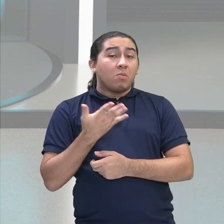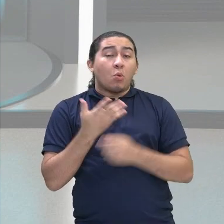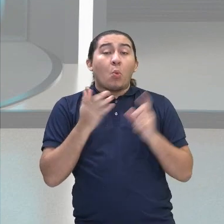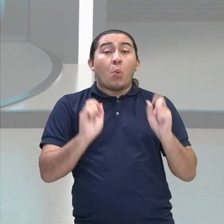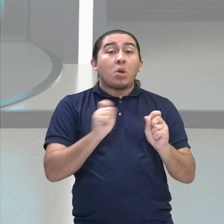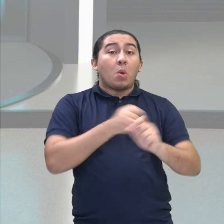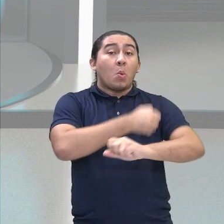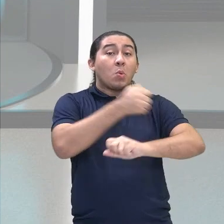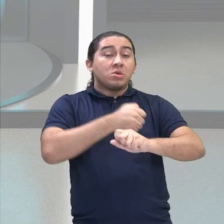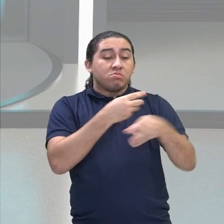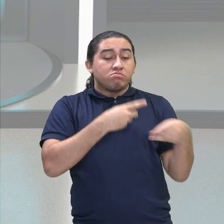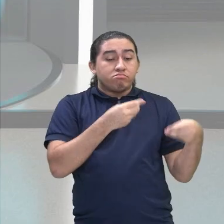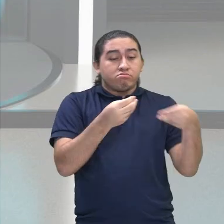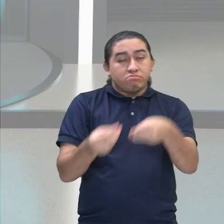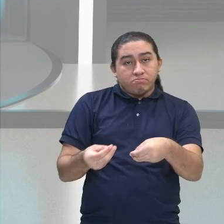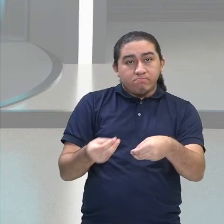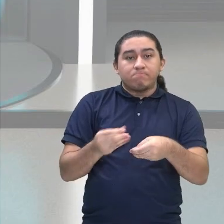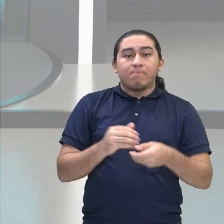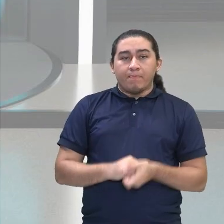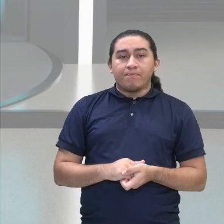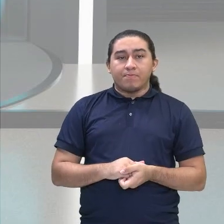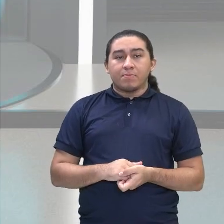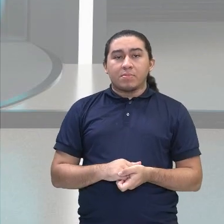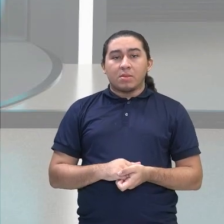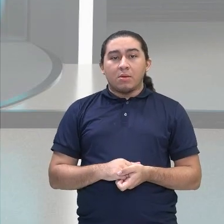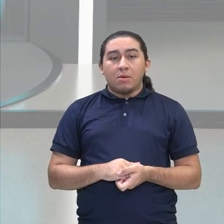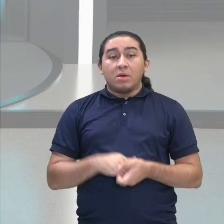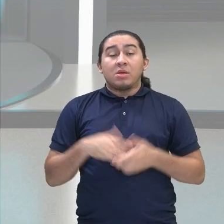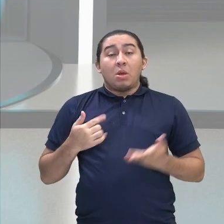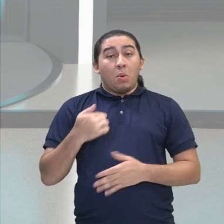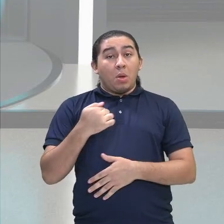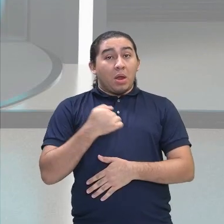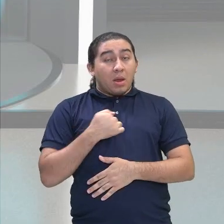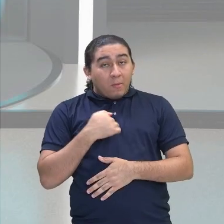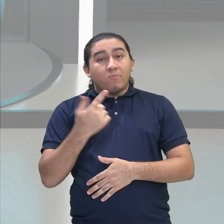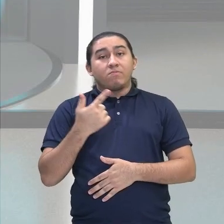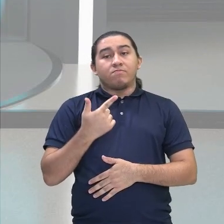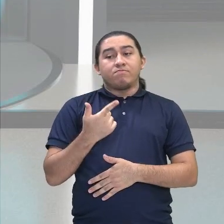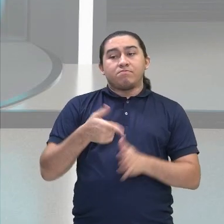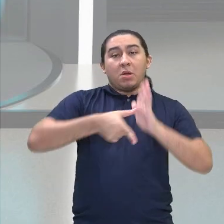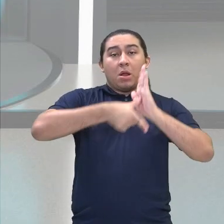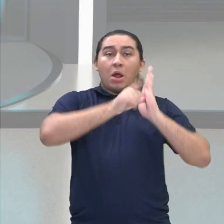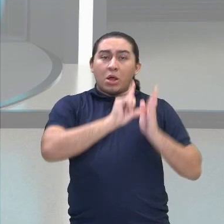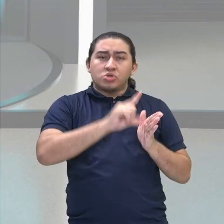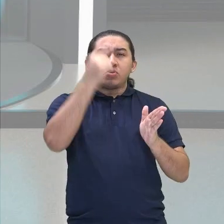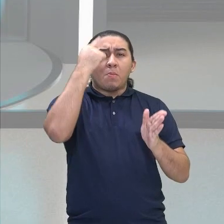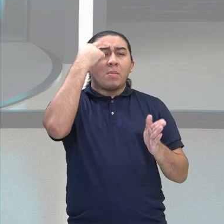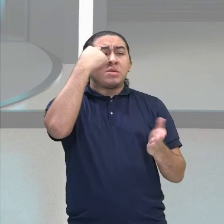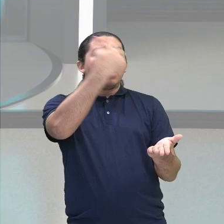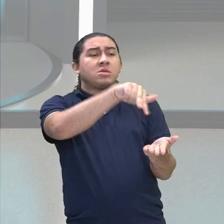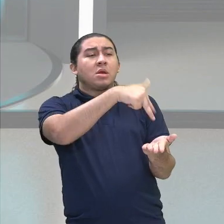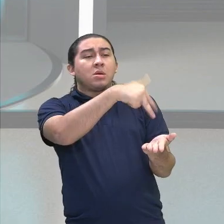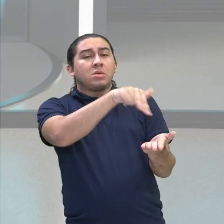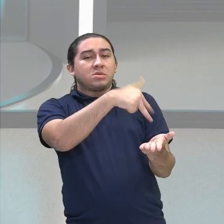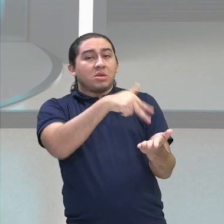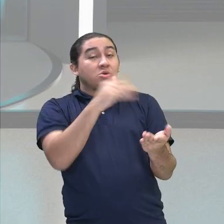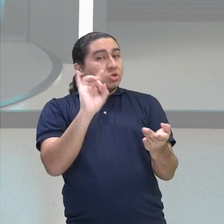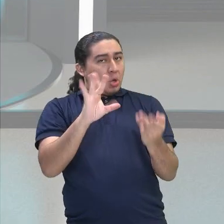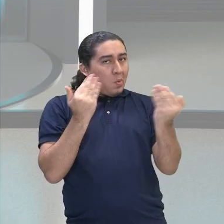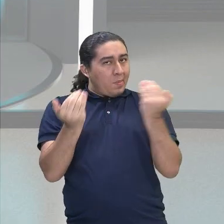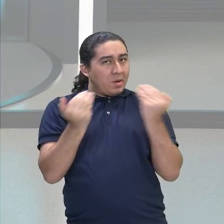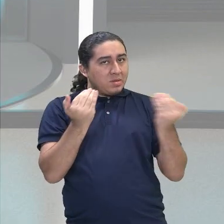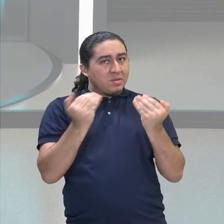vou servir? Então, é o pré-coreográfico. Em seguida, eu vou ter que ver o que eu vou